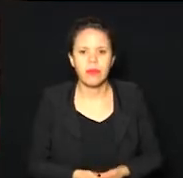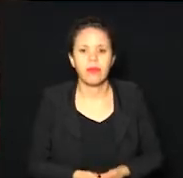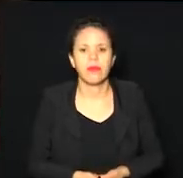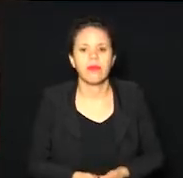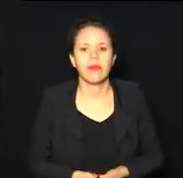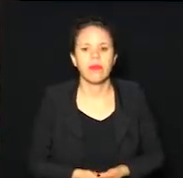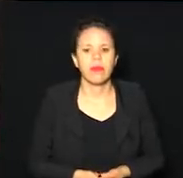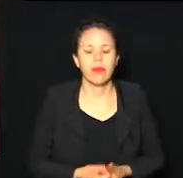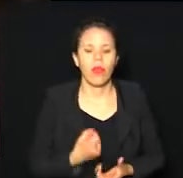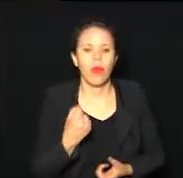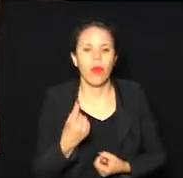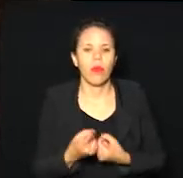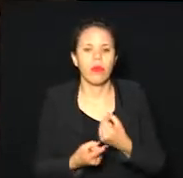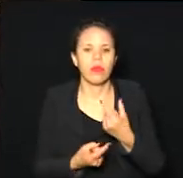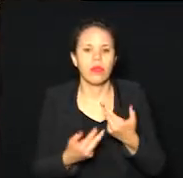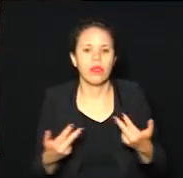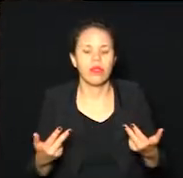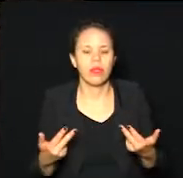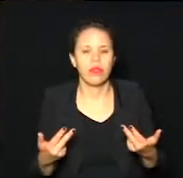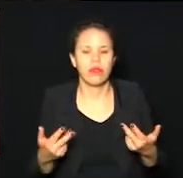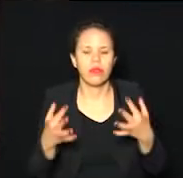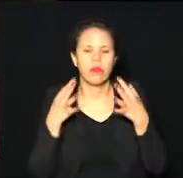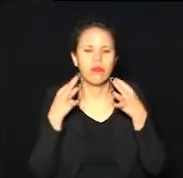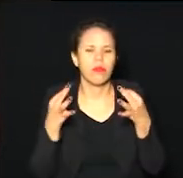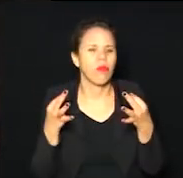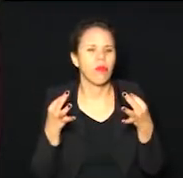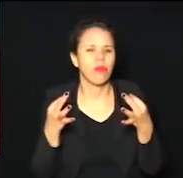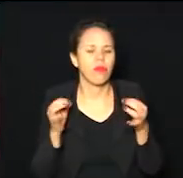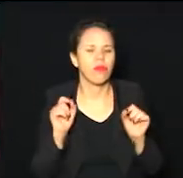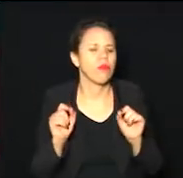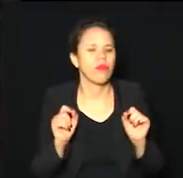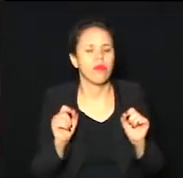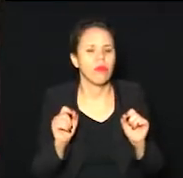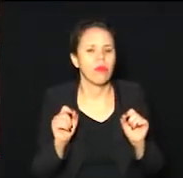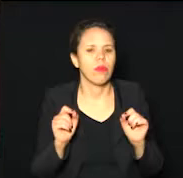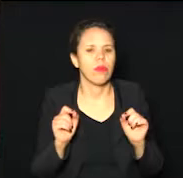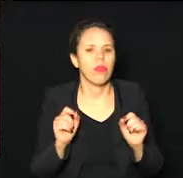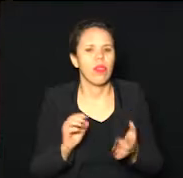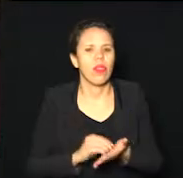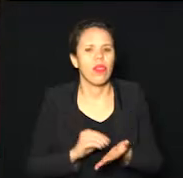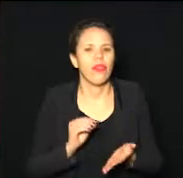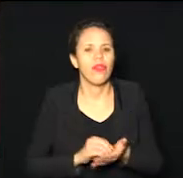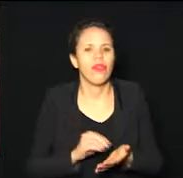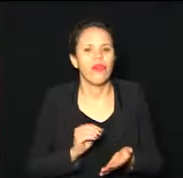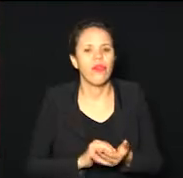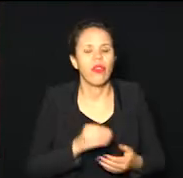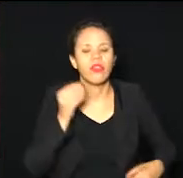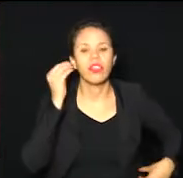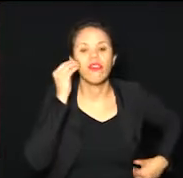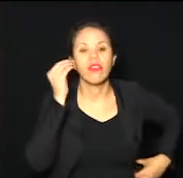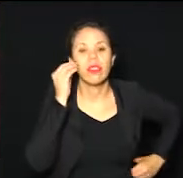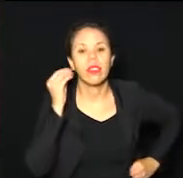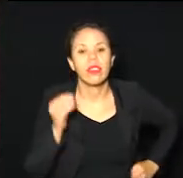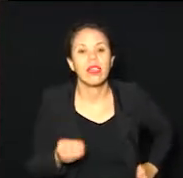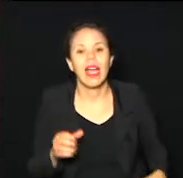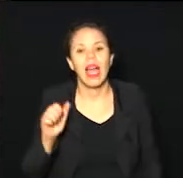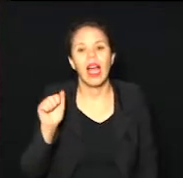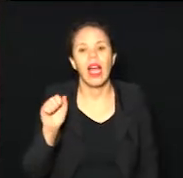Uma das coisas que chamou muito a nossa atenção foi a falta de testes, né? A